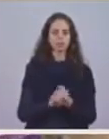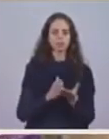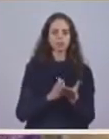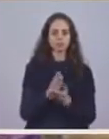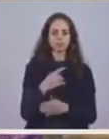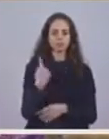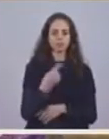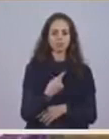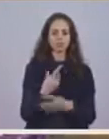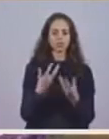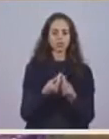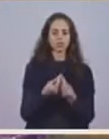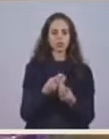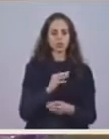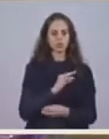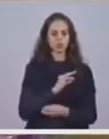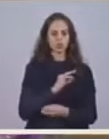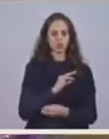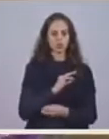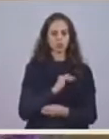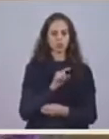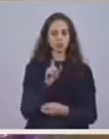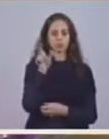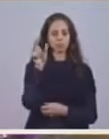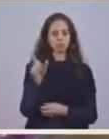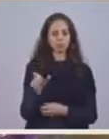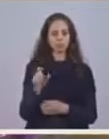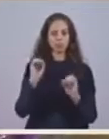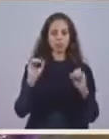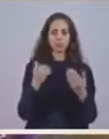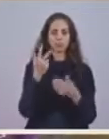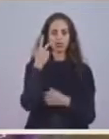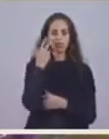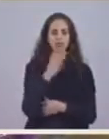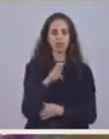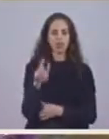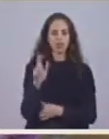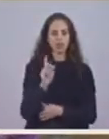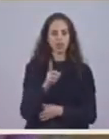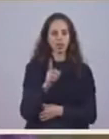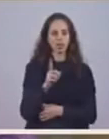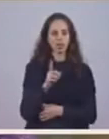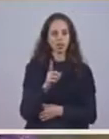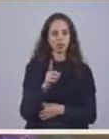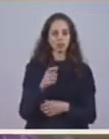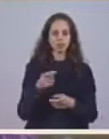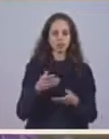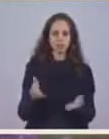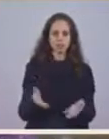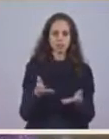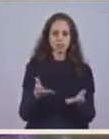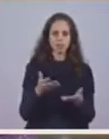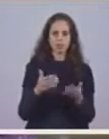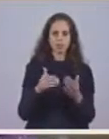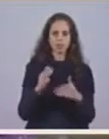Continuemos unidos ao Senhor. Ele é a fonte de vida eterna e insiste em